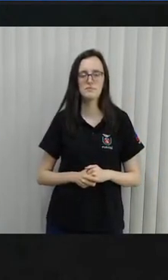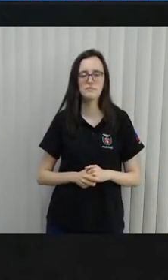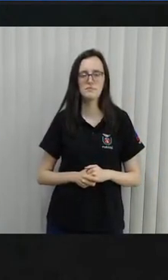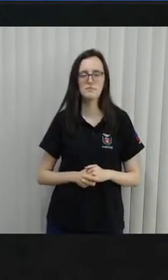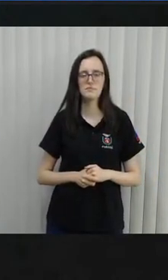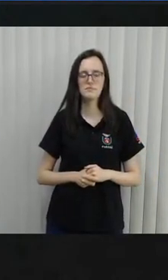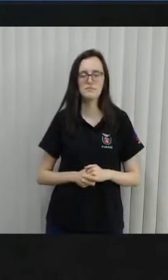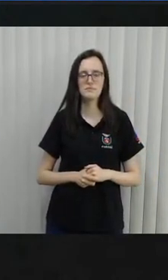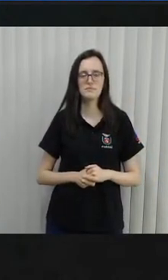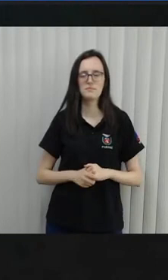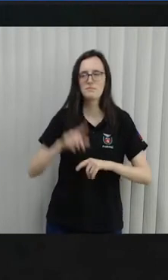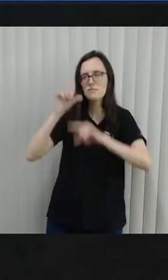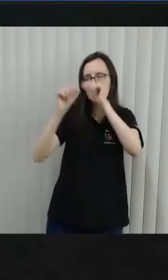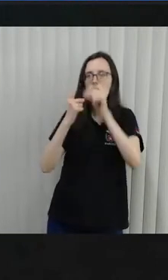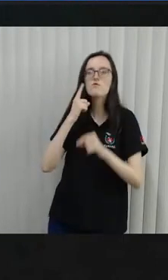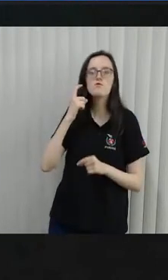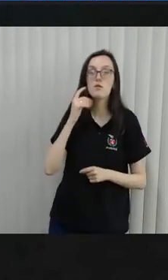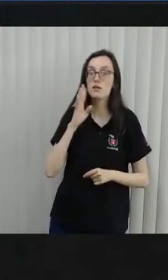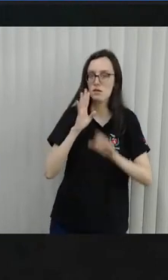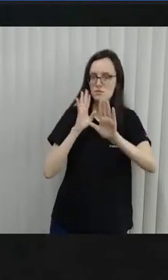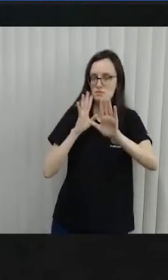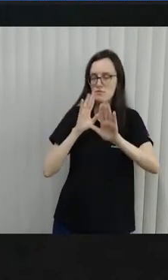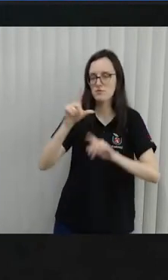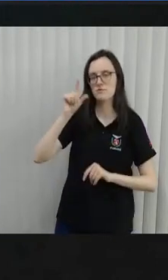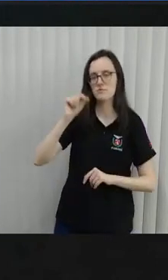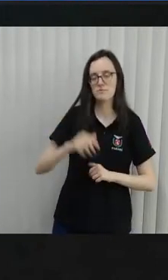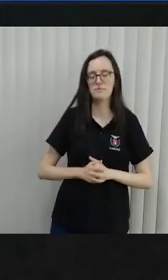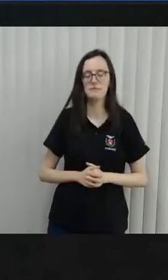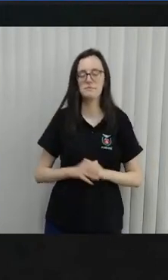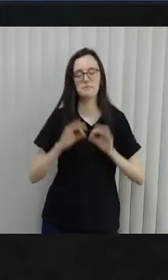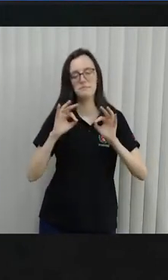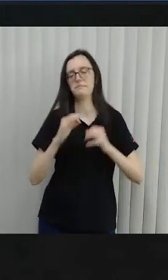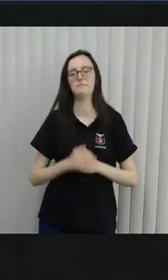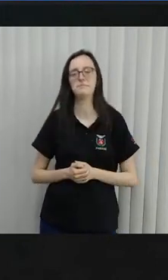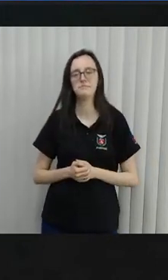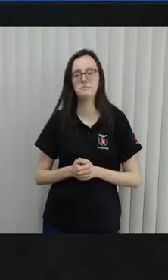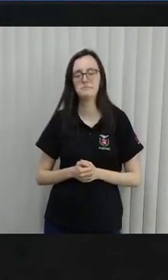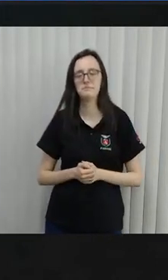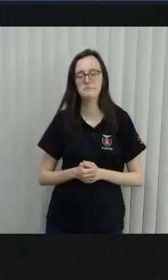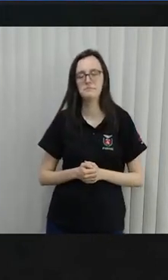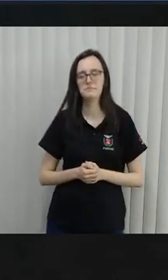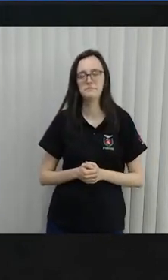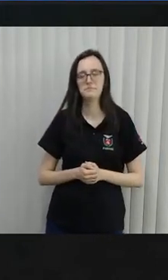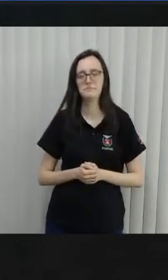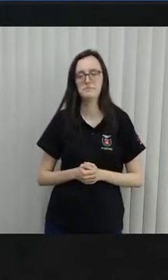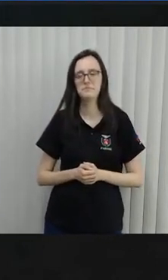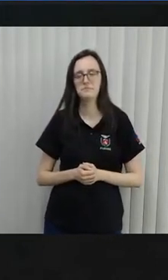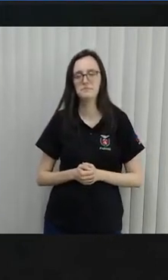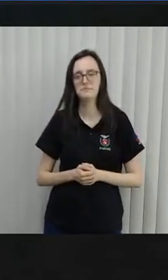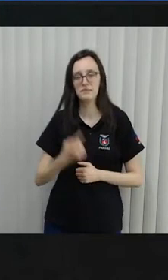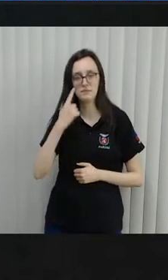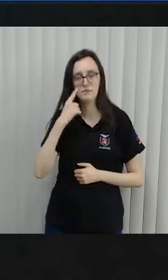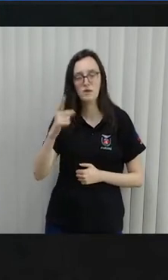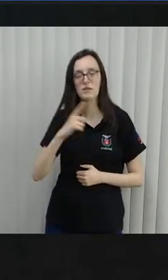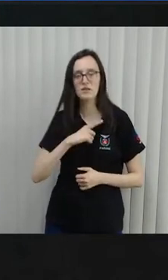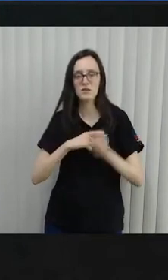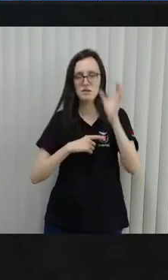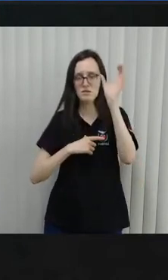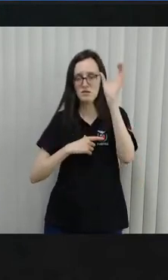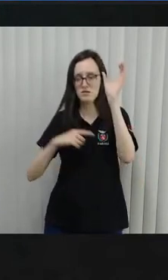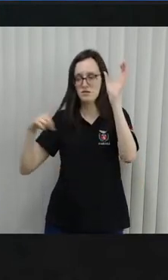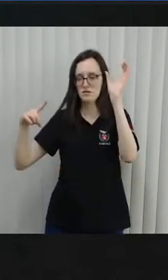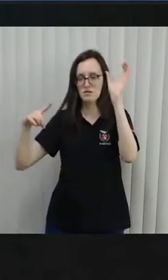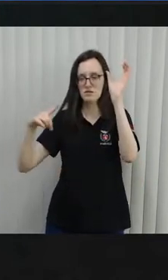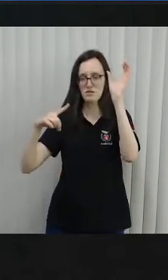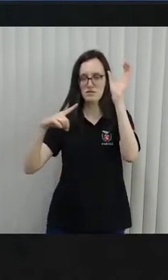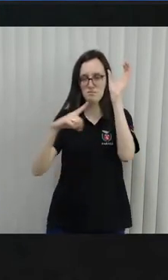Nossa. Deixa eu achar um som legal aqui, gente. Aqui. A colisão vai ser esse aqui. Beleza. Então, ó, a colisão, a gente já sabe que a gente envia uma mensagem